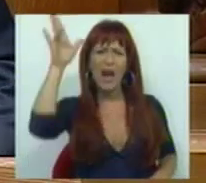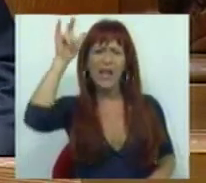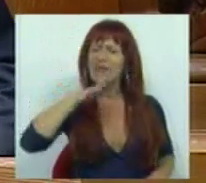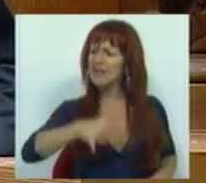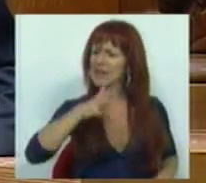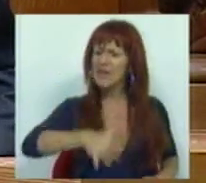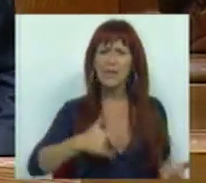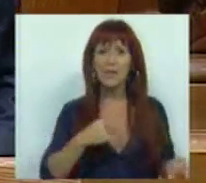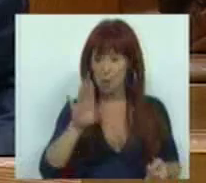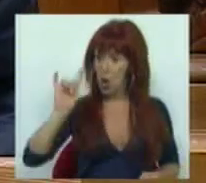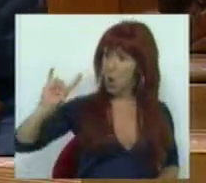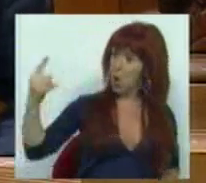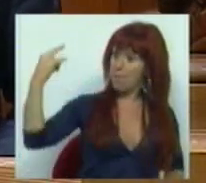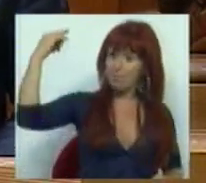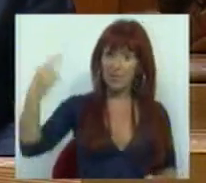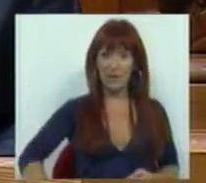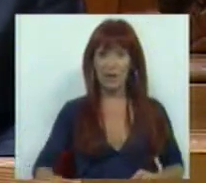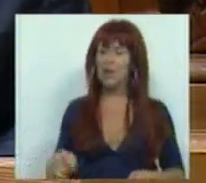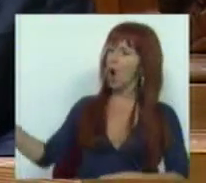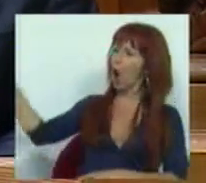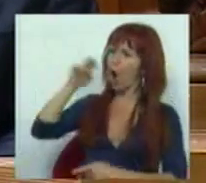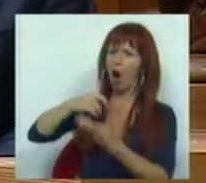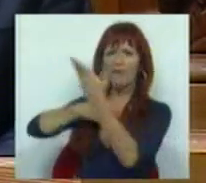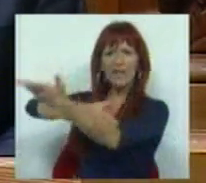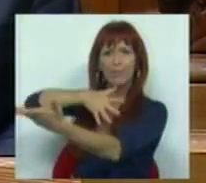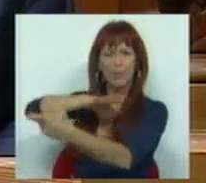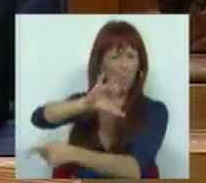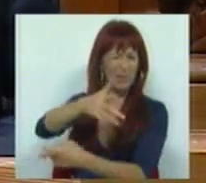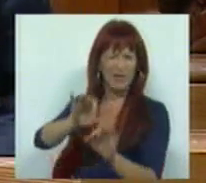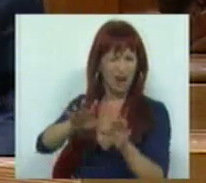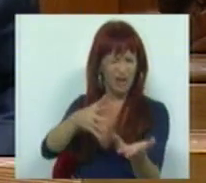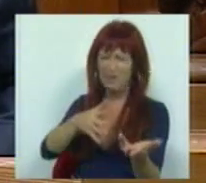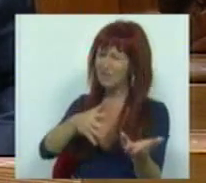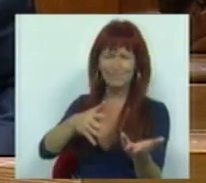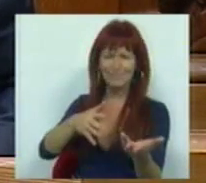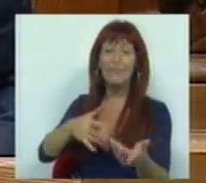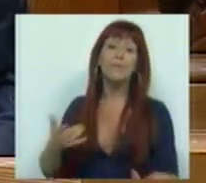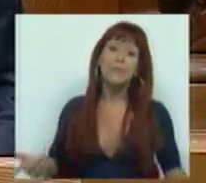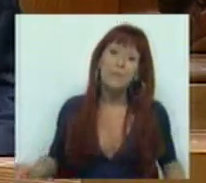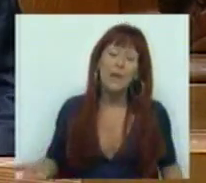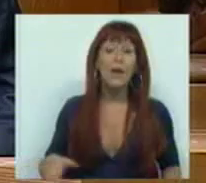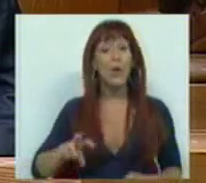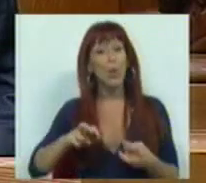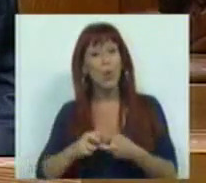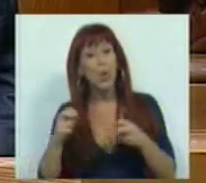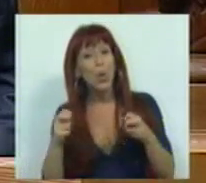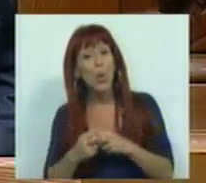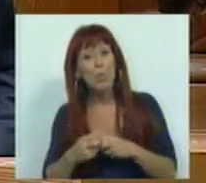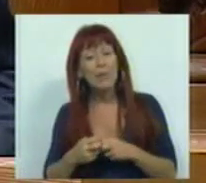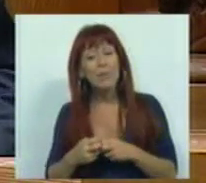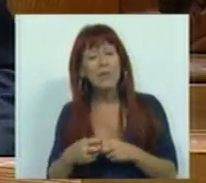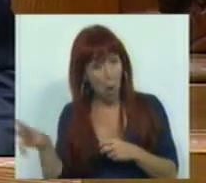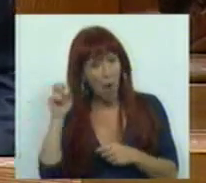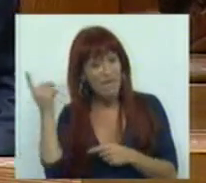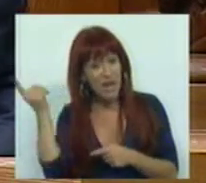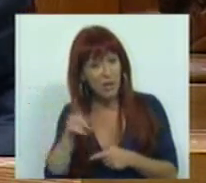dito que se tivesse sido ouvida, o país não estaria assim. Pois bem, o problema é que acabou por